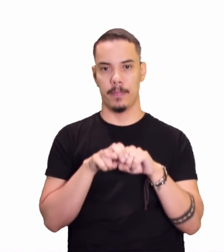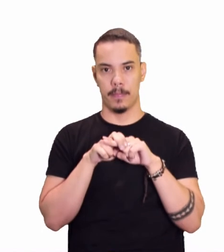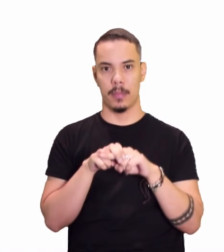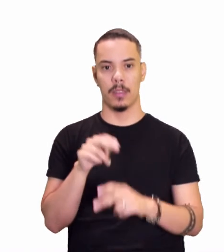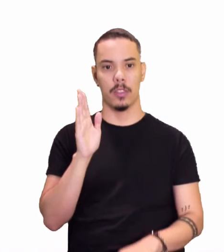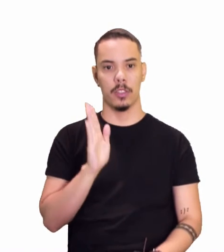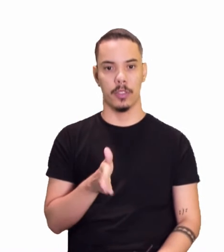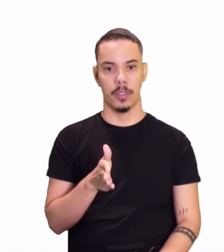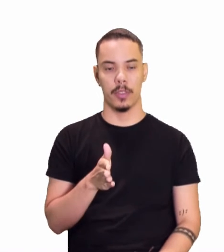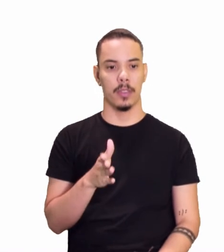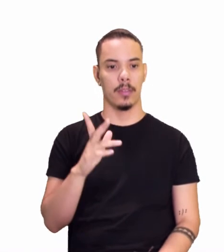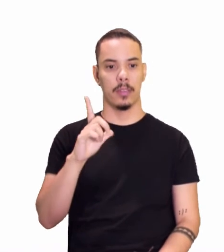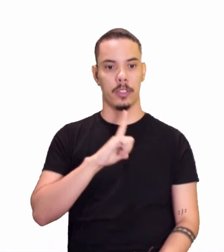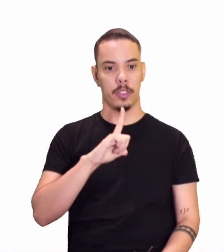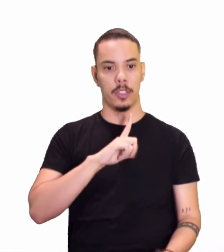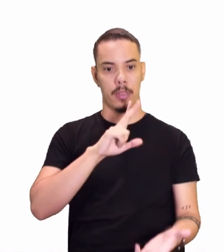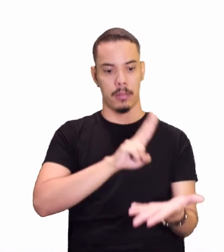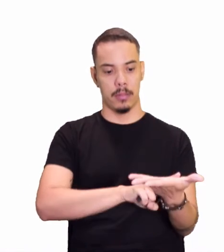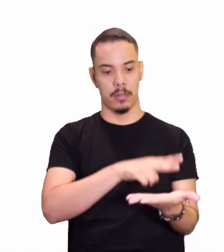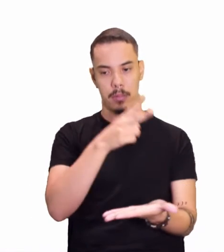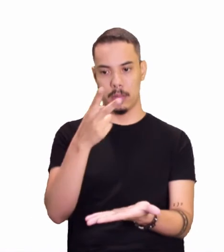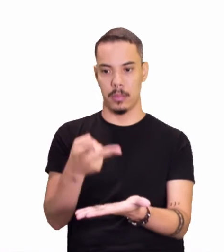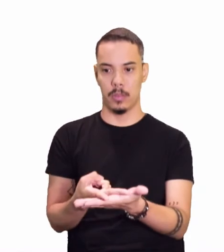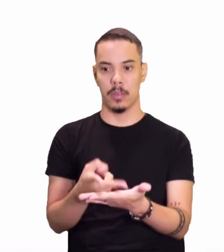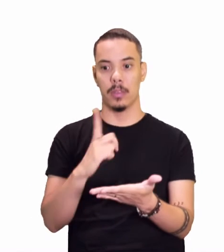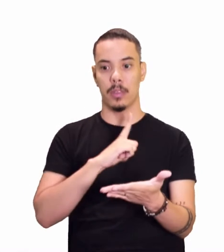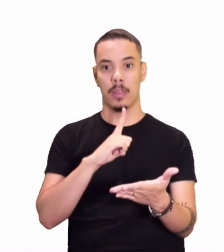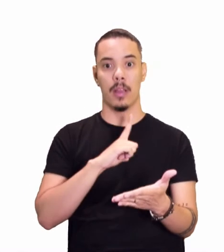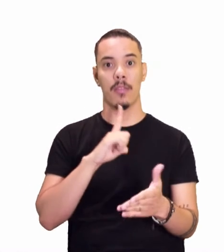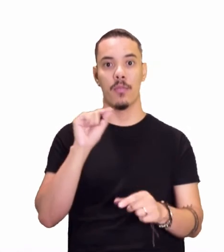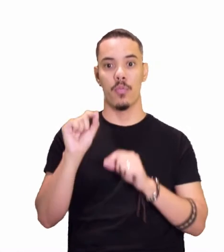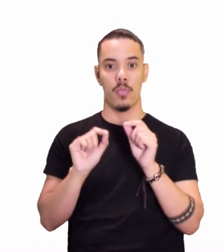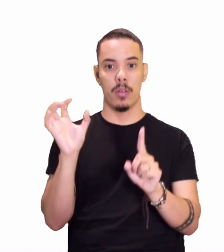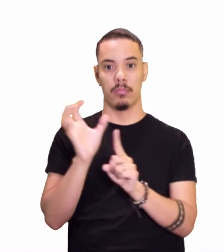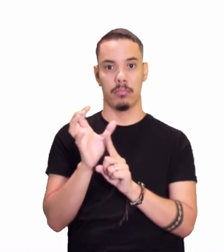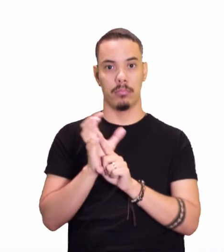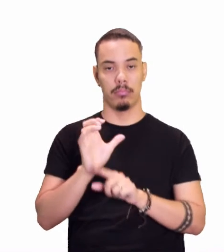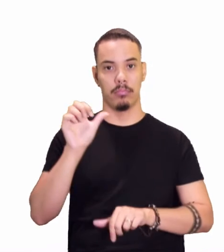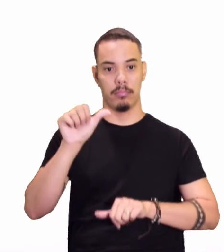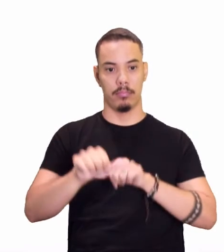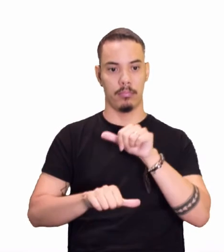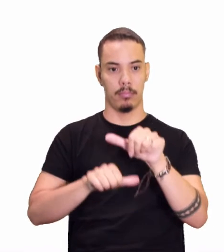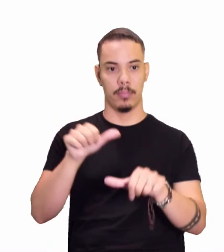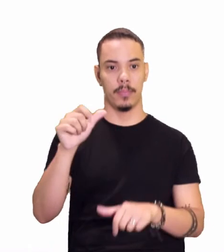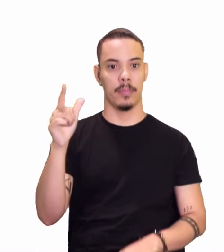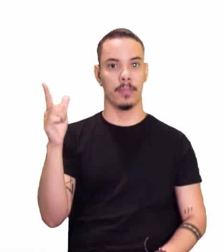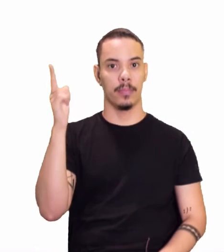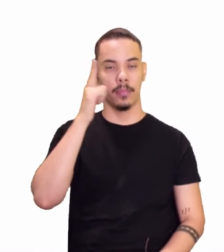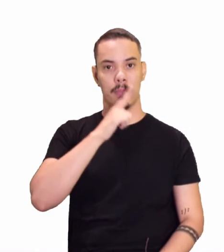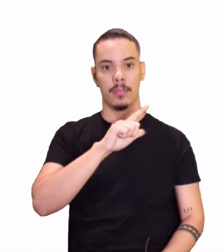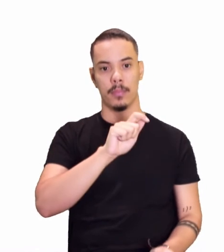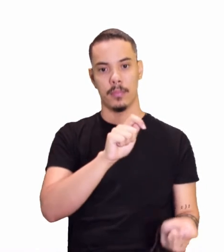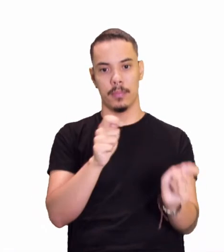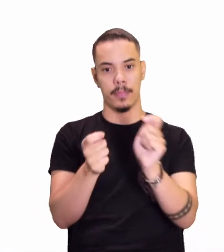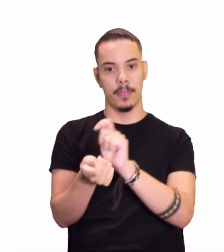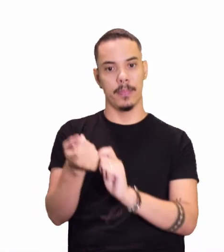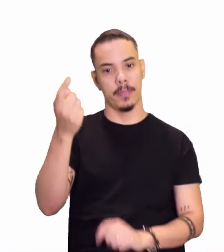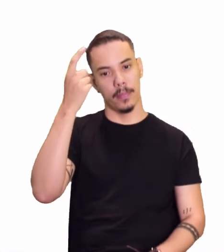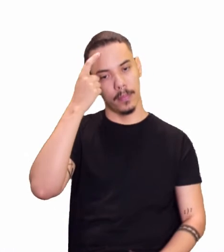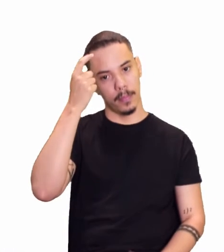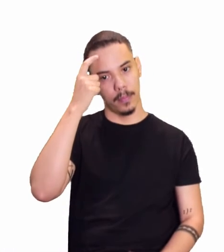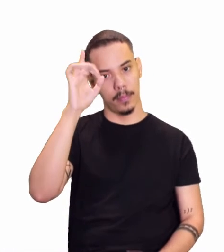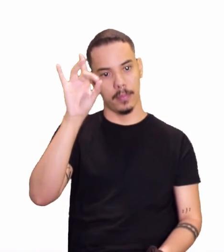elas aí traduzidas, elas sofreram modificações para adequar-se ao pensamento,